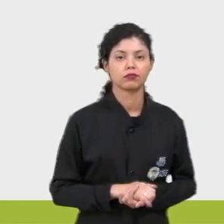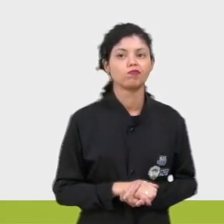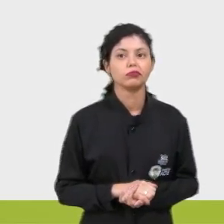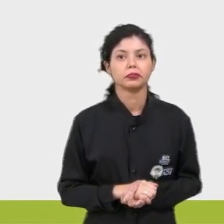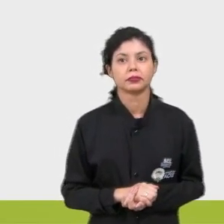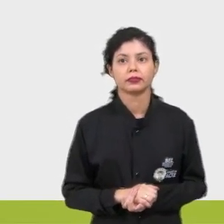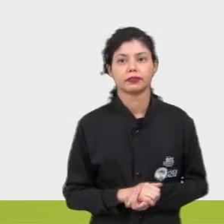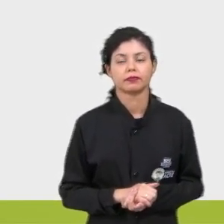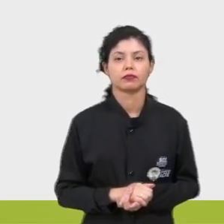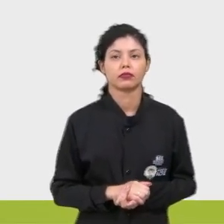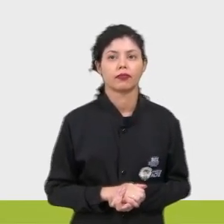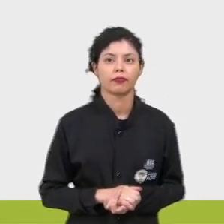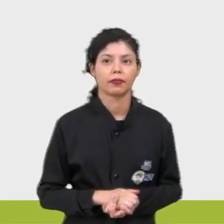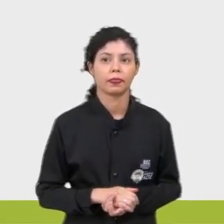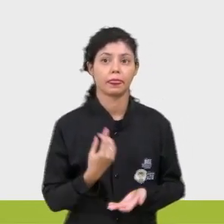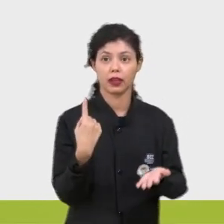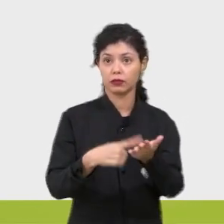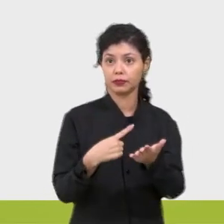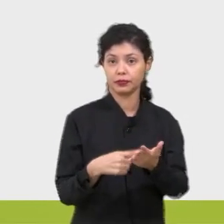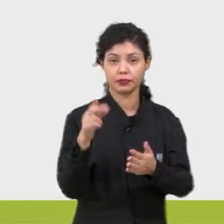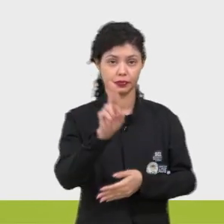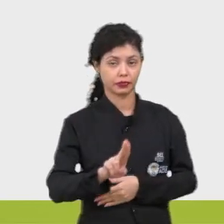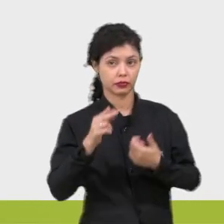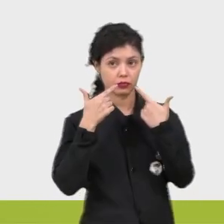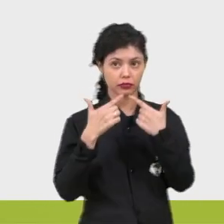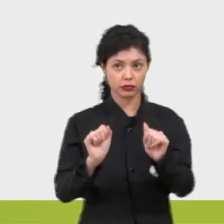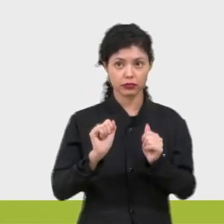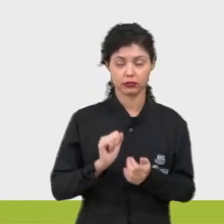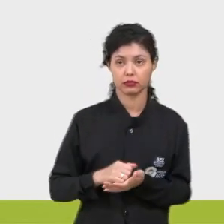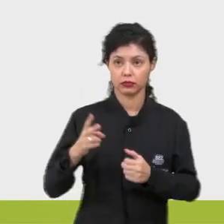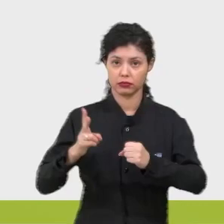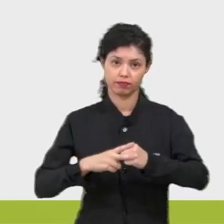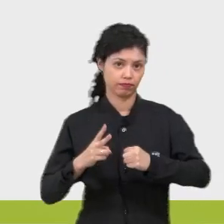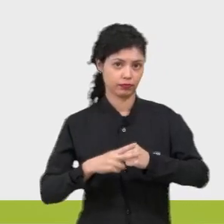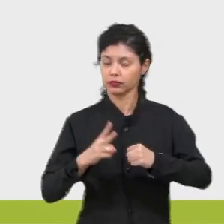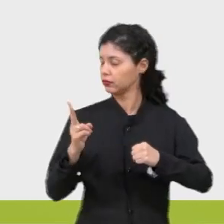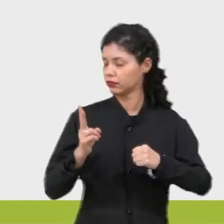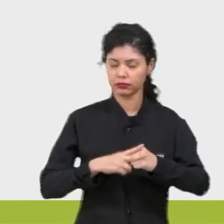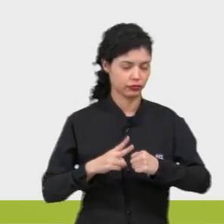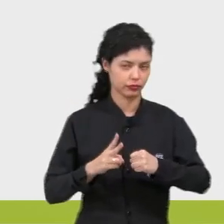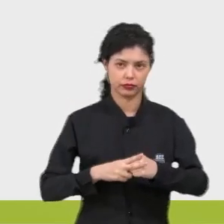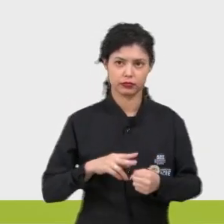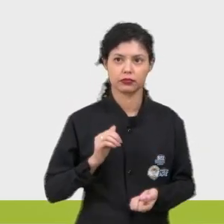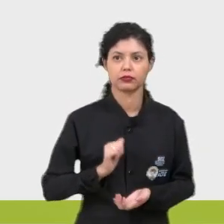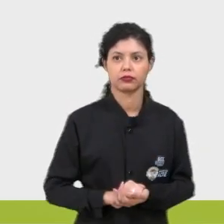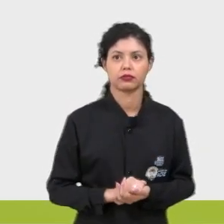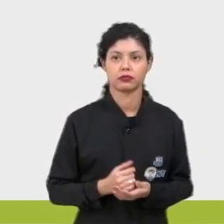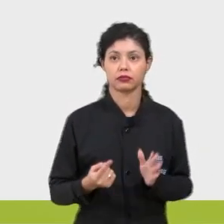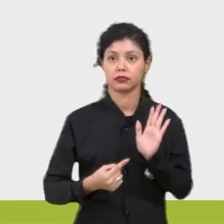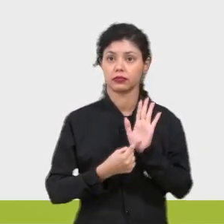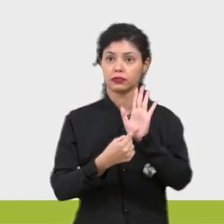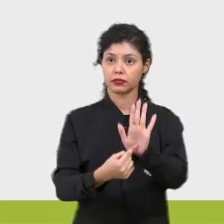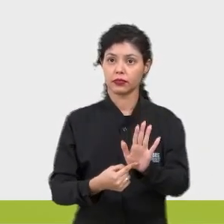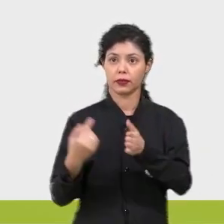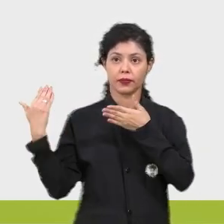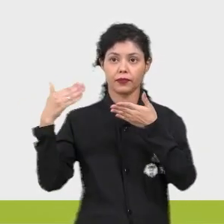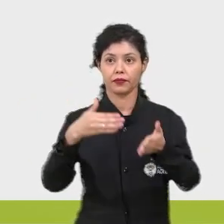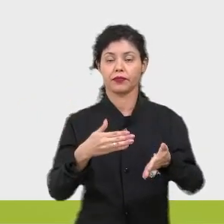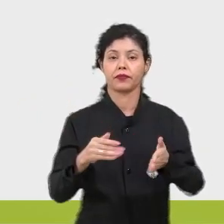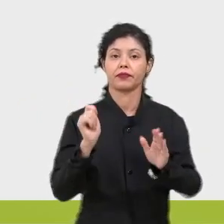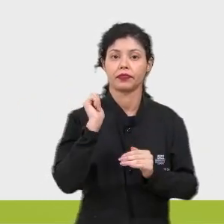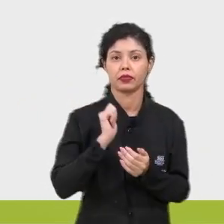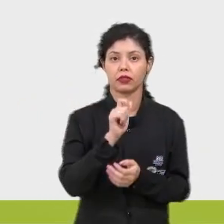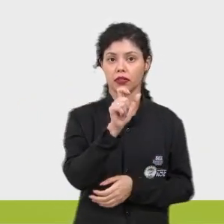aí, vamos à questão. Considerando o uso das linguagens verbal e não verbal, nota-se que o principal objetivo do autor